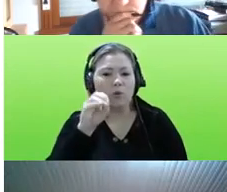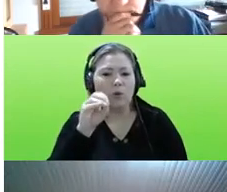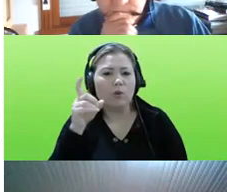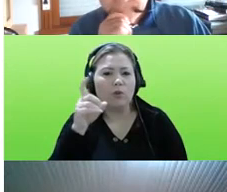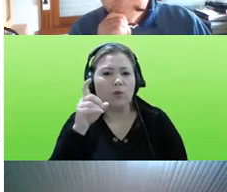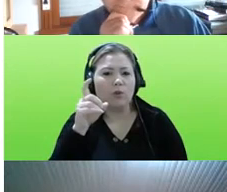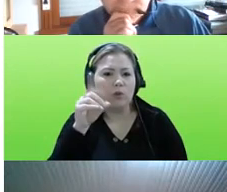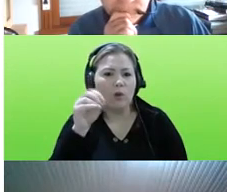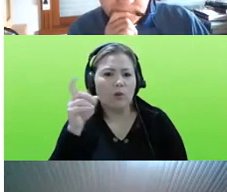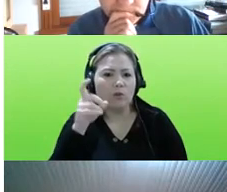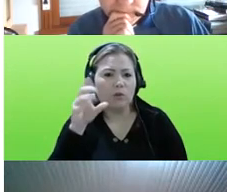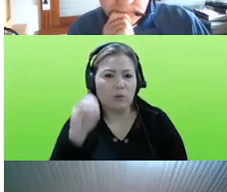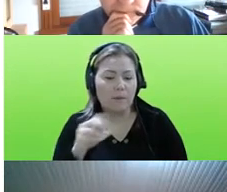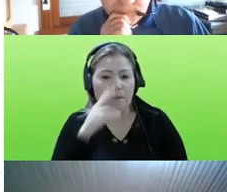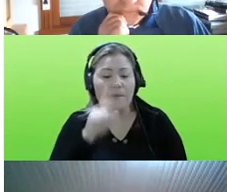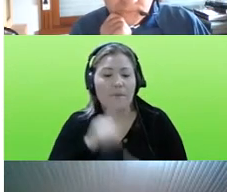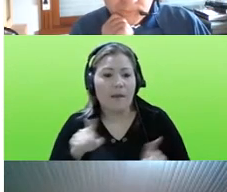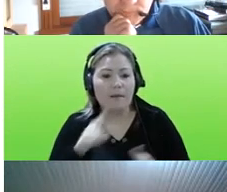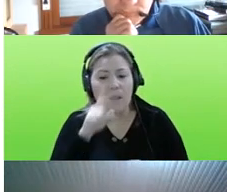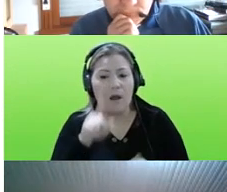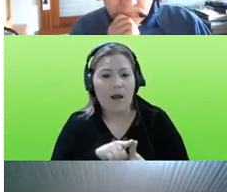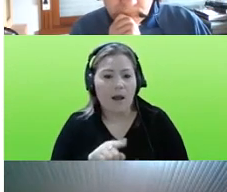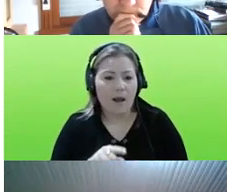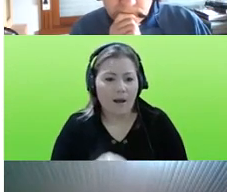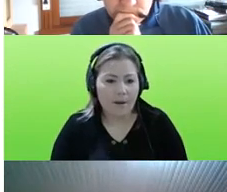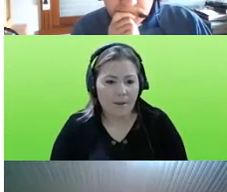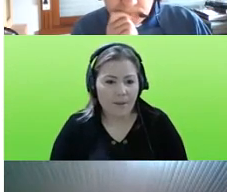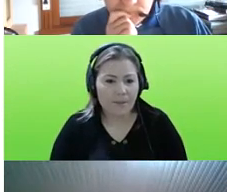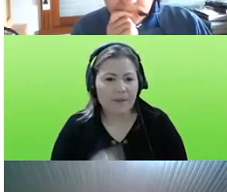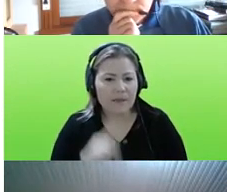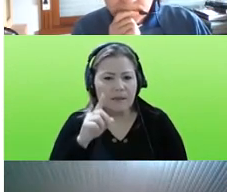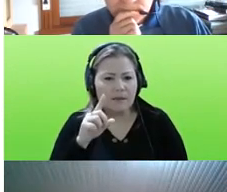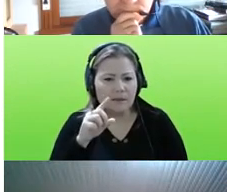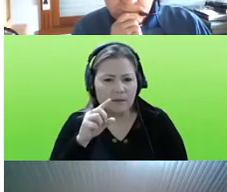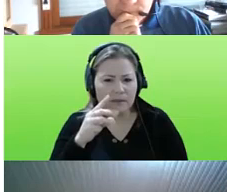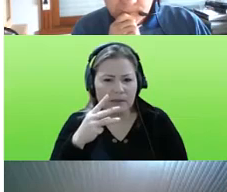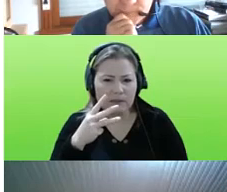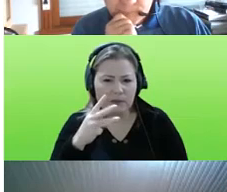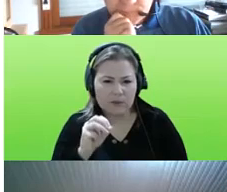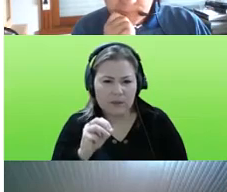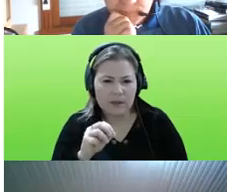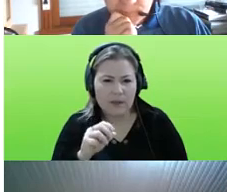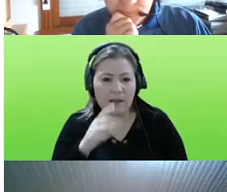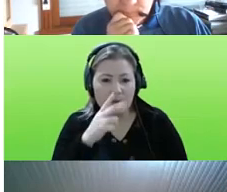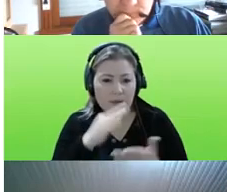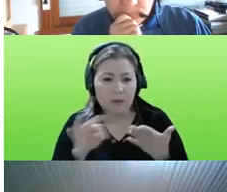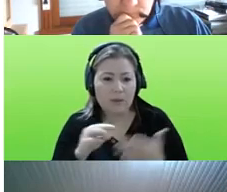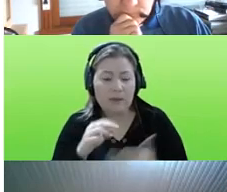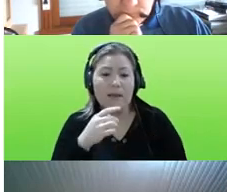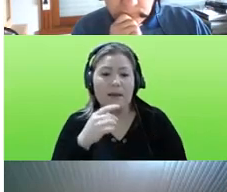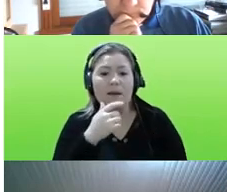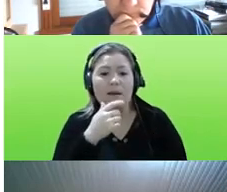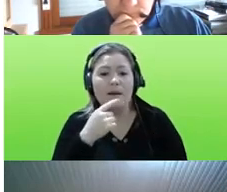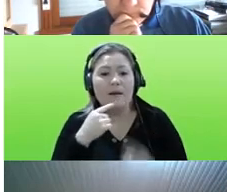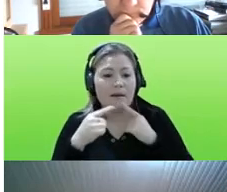da direção de Horkheimer, não é, nos anos 30, a teoria crítica assumiu uma leitura